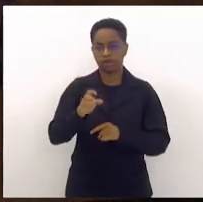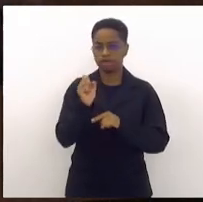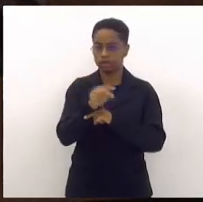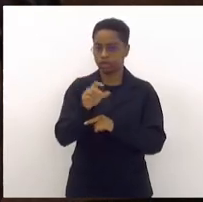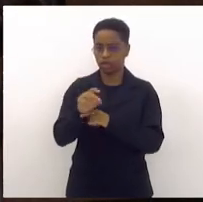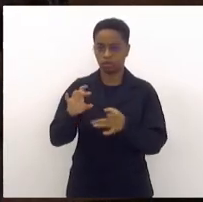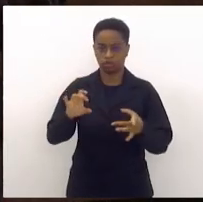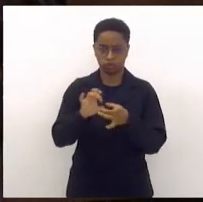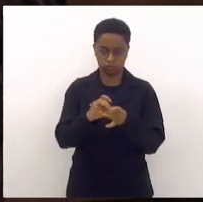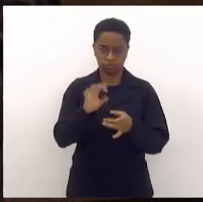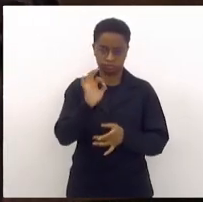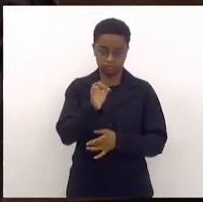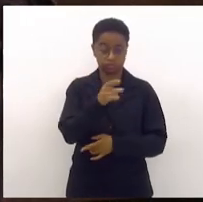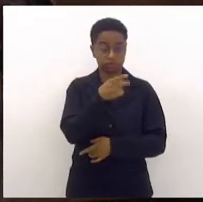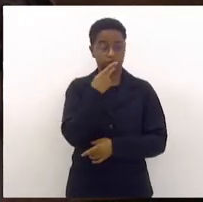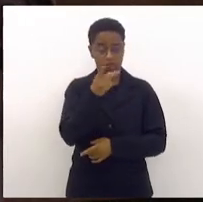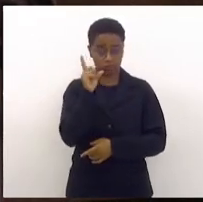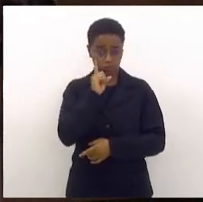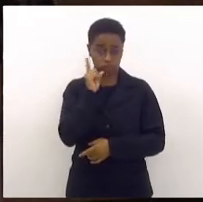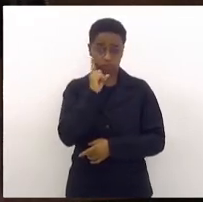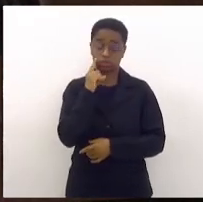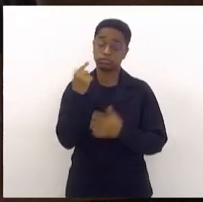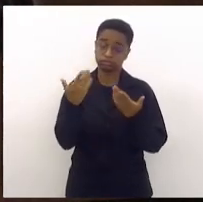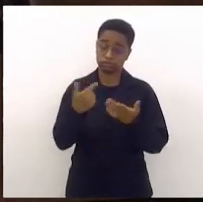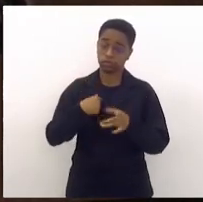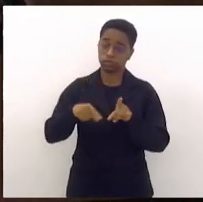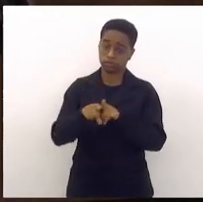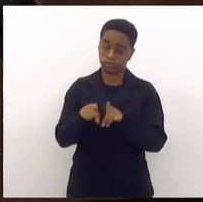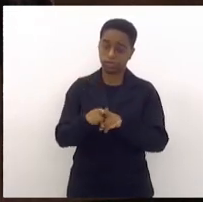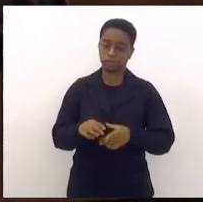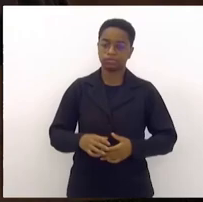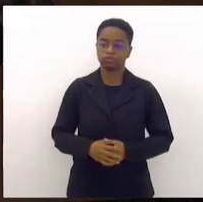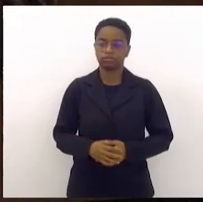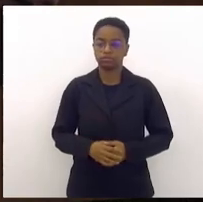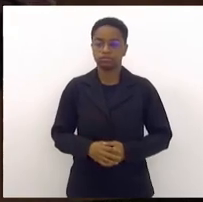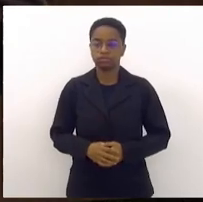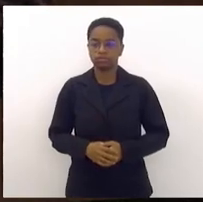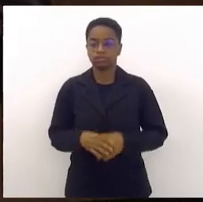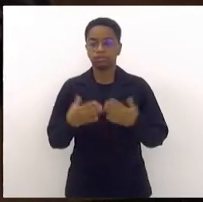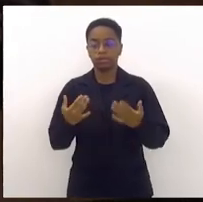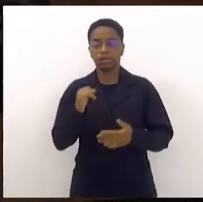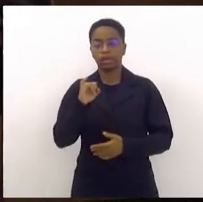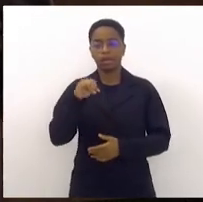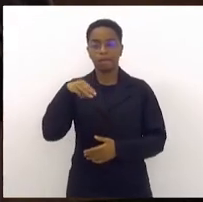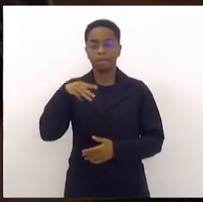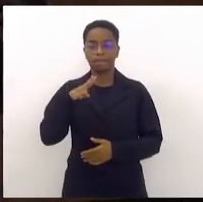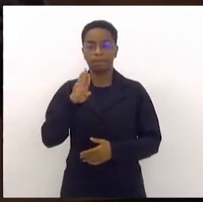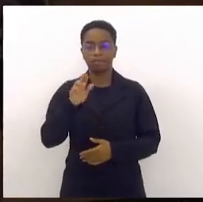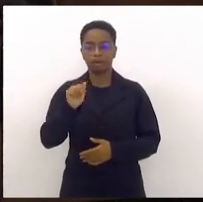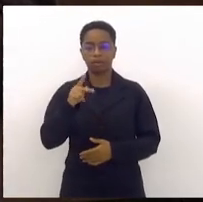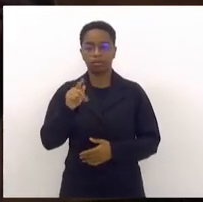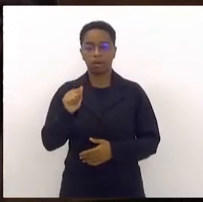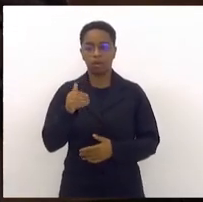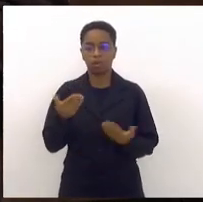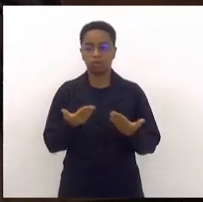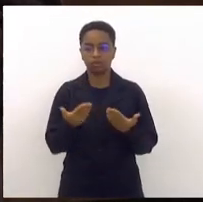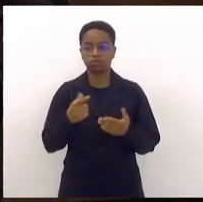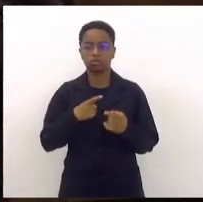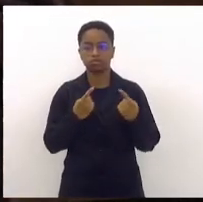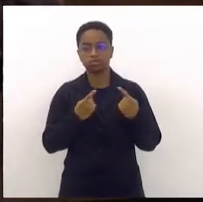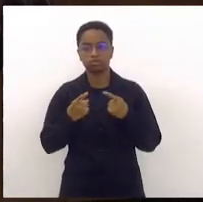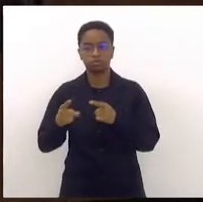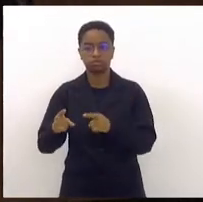também. Eu também. E a Embrapa, hoje, tem o combate biológico